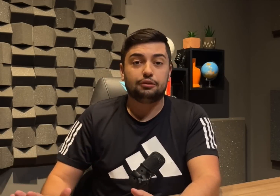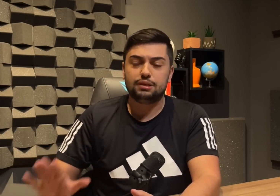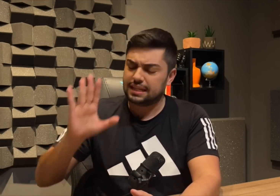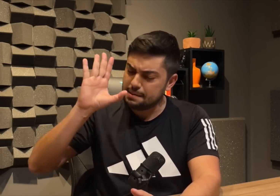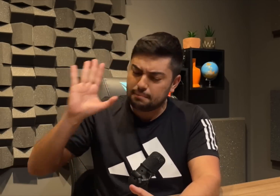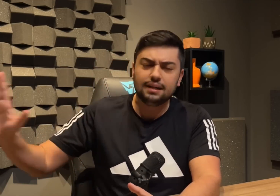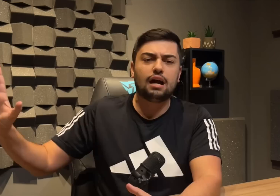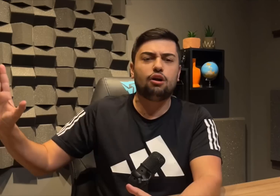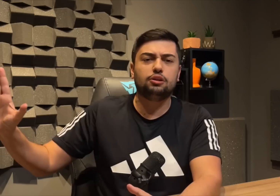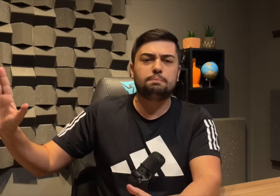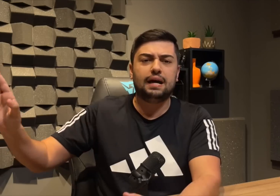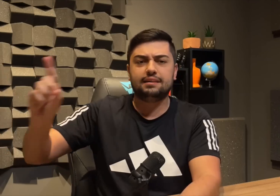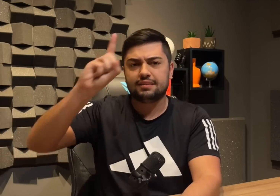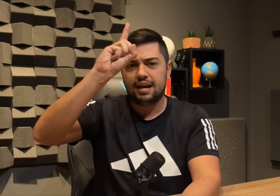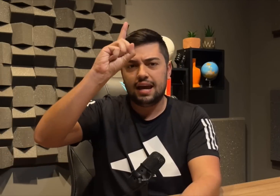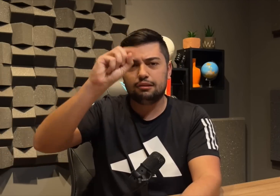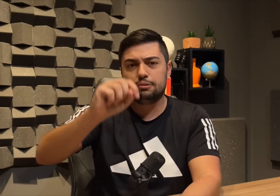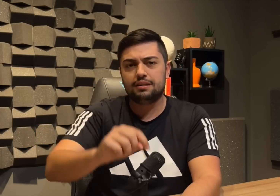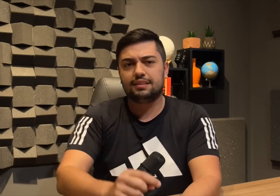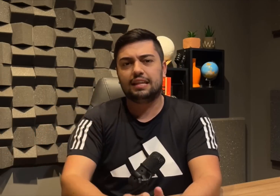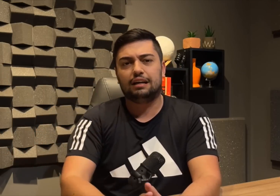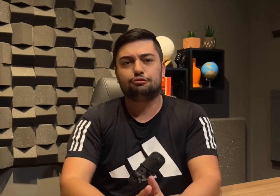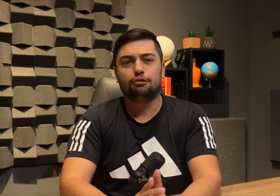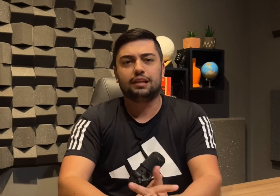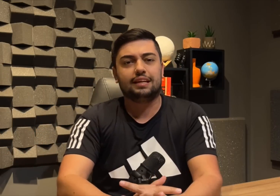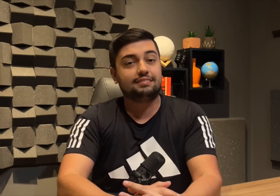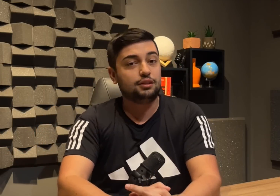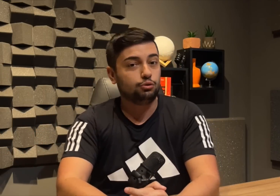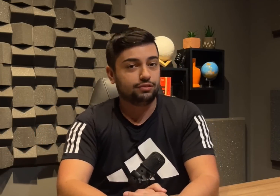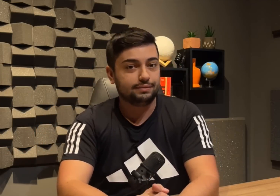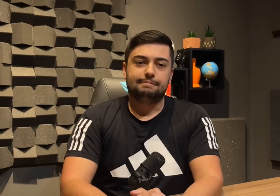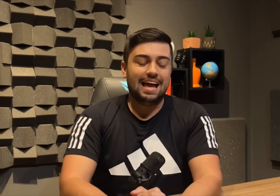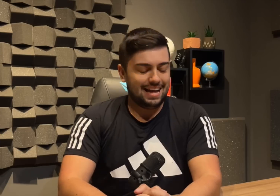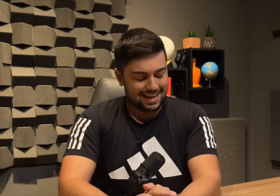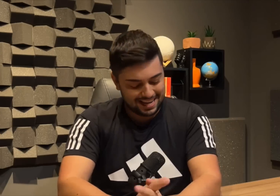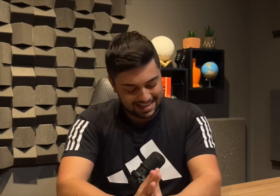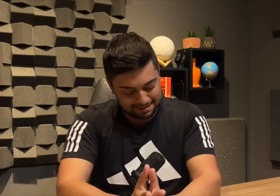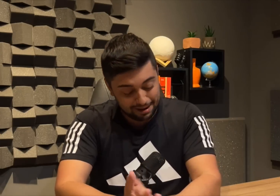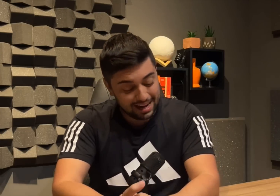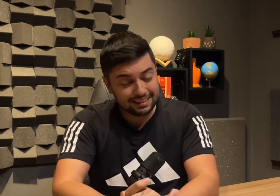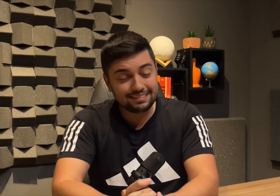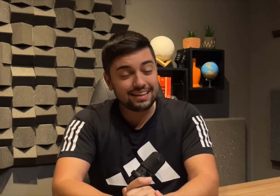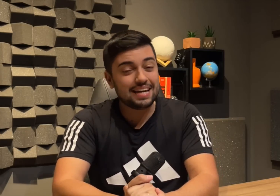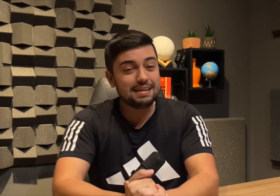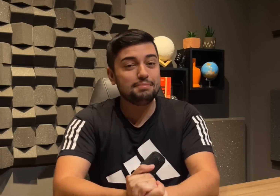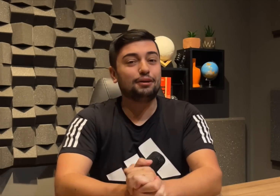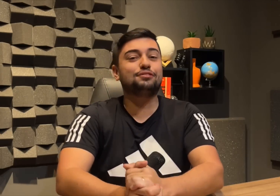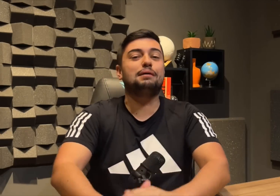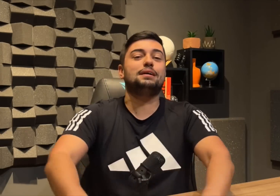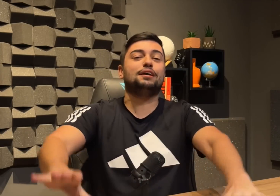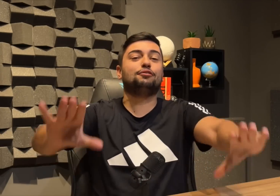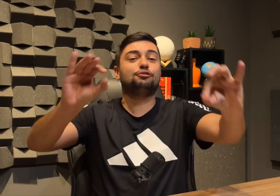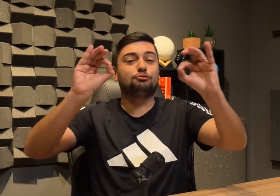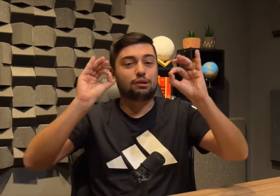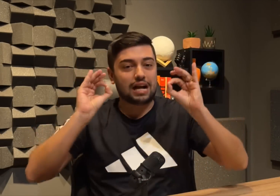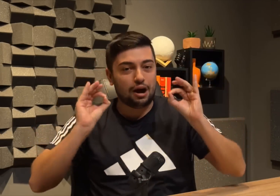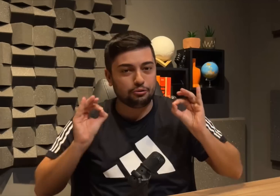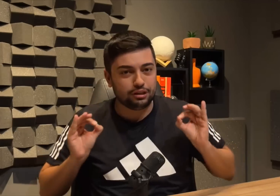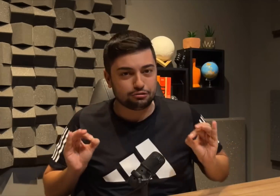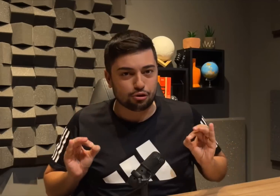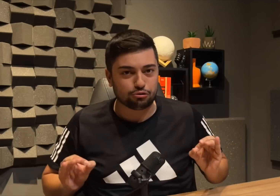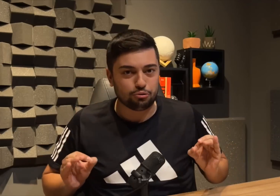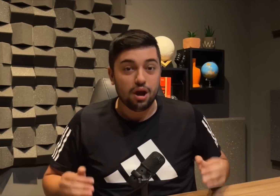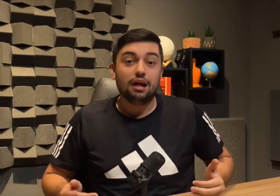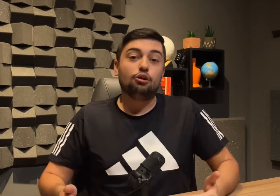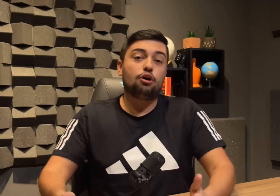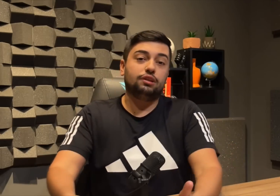enterrado e quem manda agora do país é Luiz Inácio Lula da Silva mas aí meus amigos o